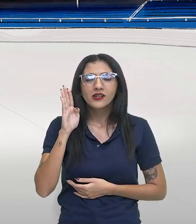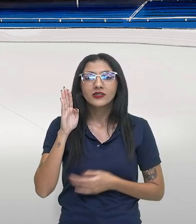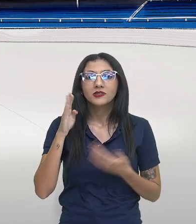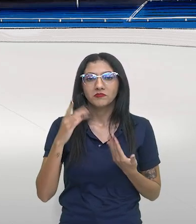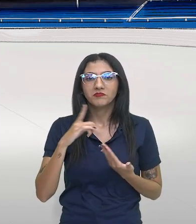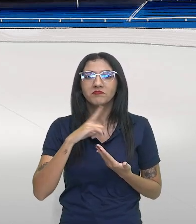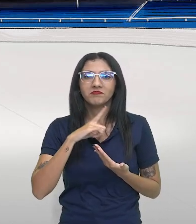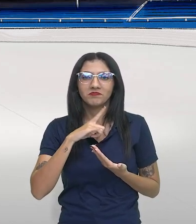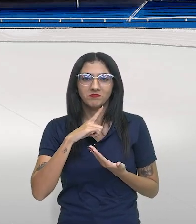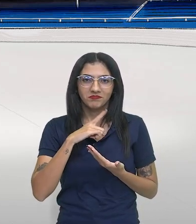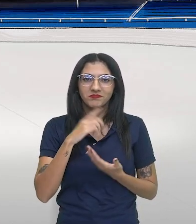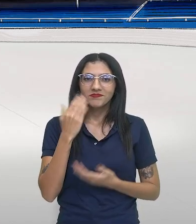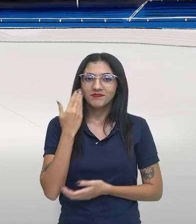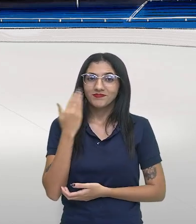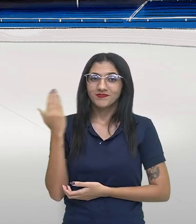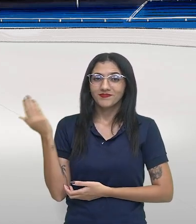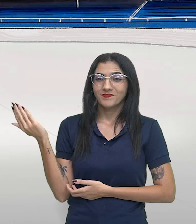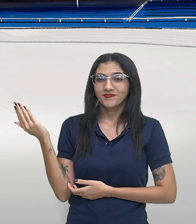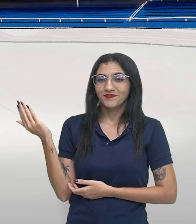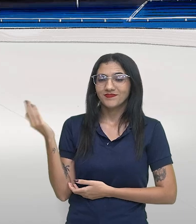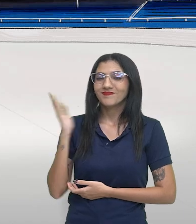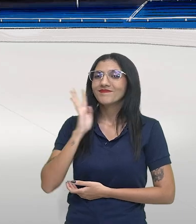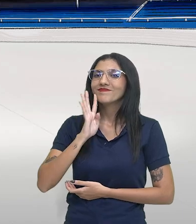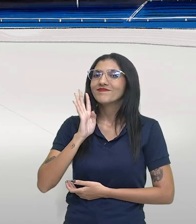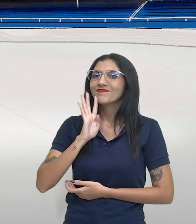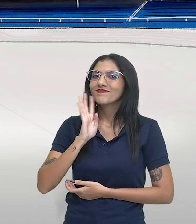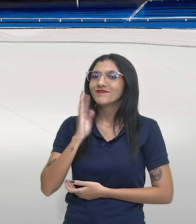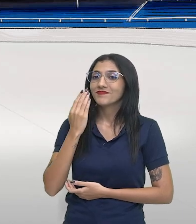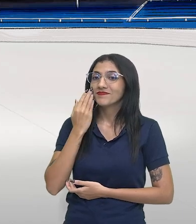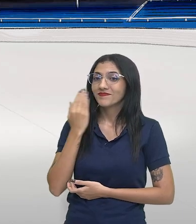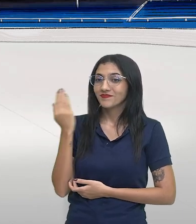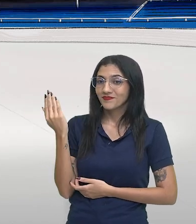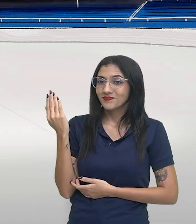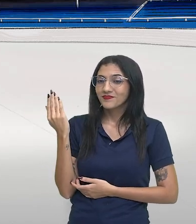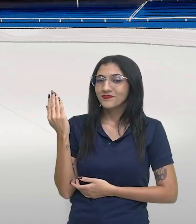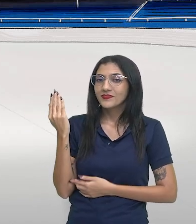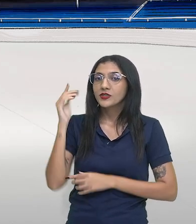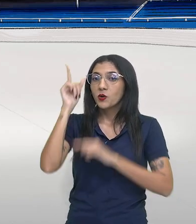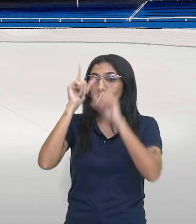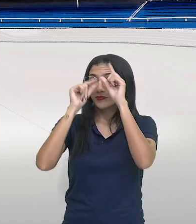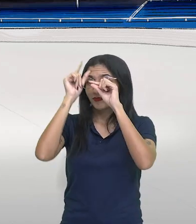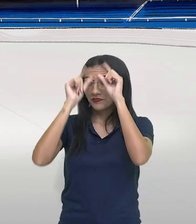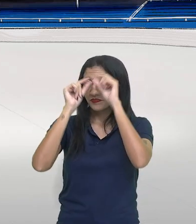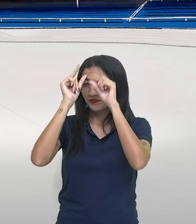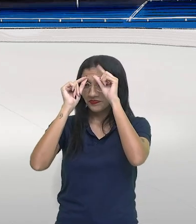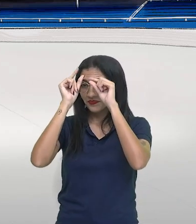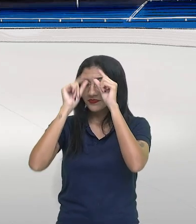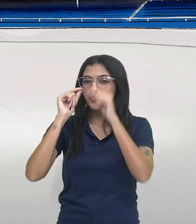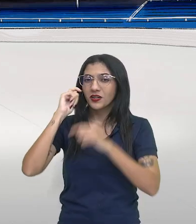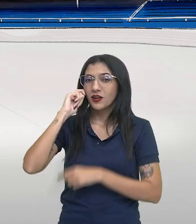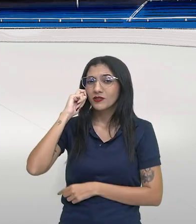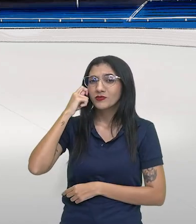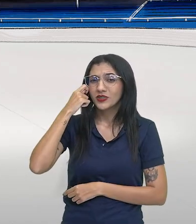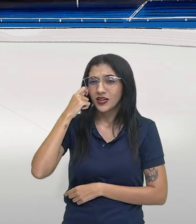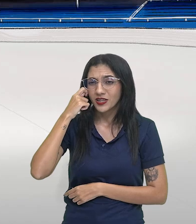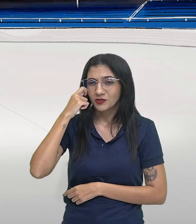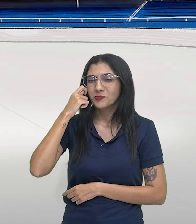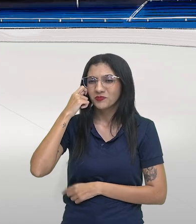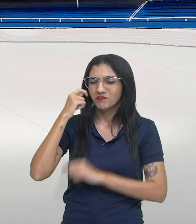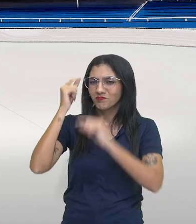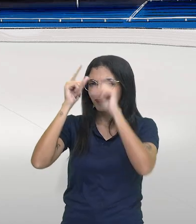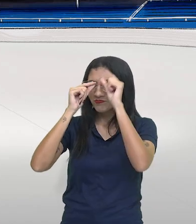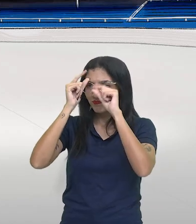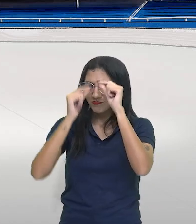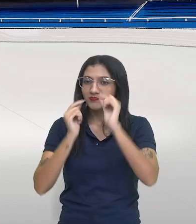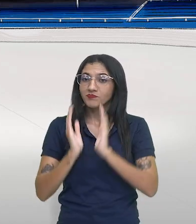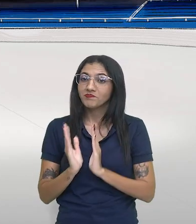essas apresentações, olha só que legal, o boi caprichoso, que é o touro negro, que tem a estrela na testa,